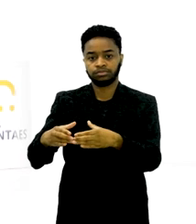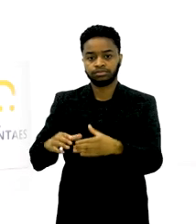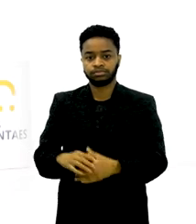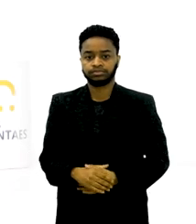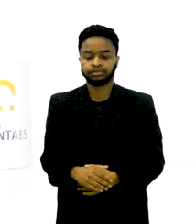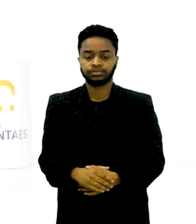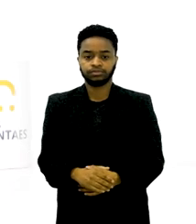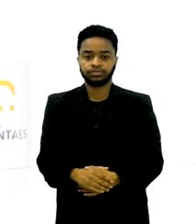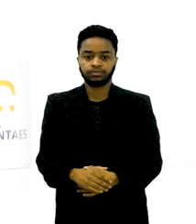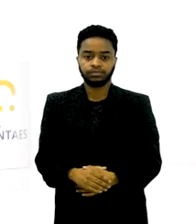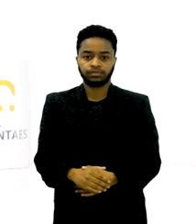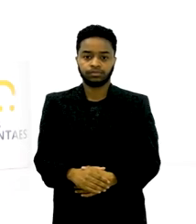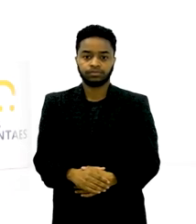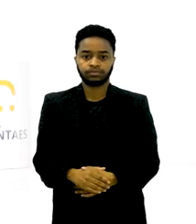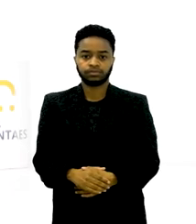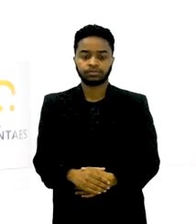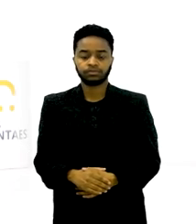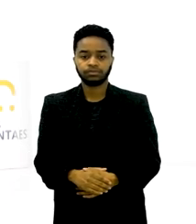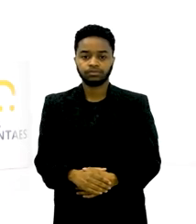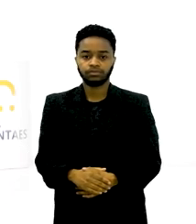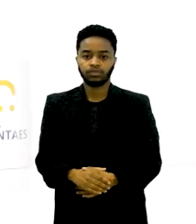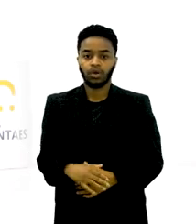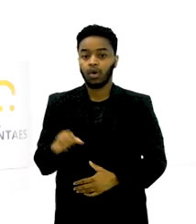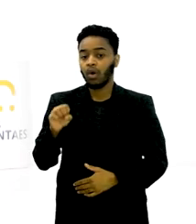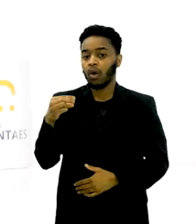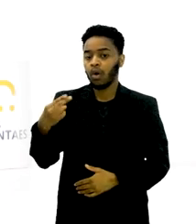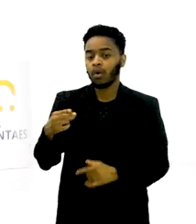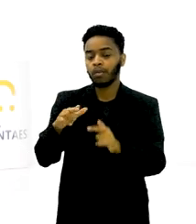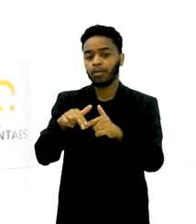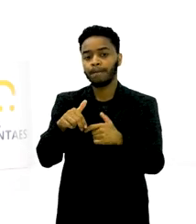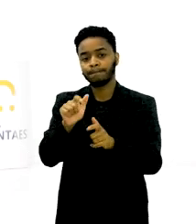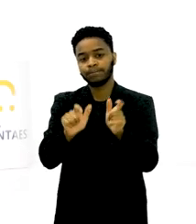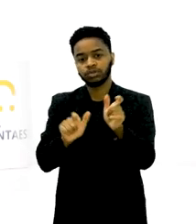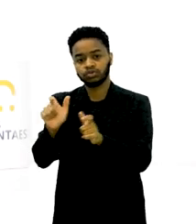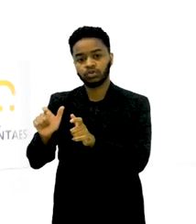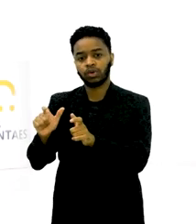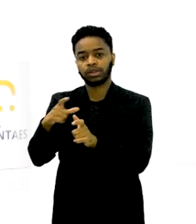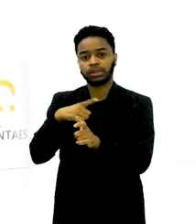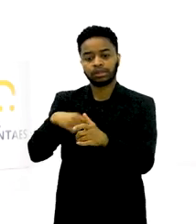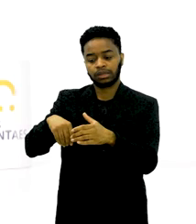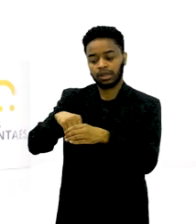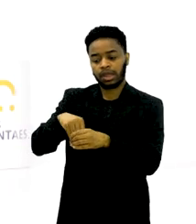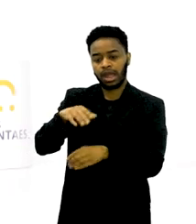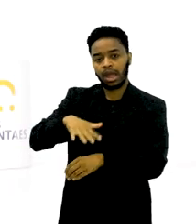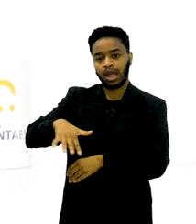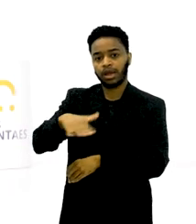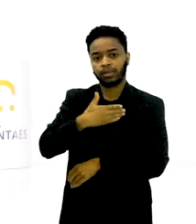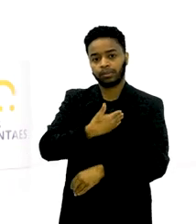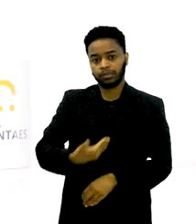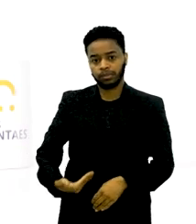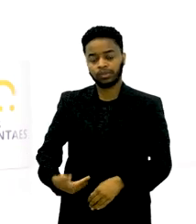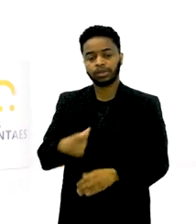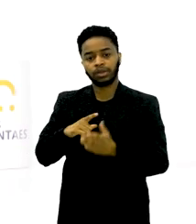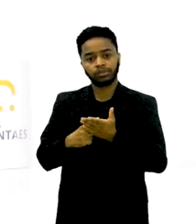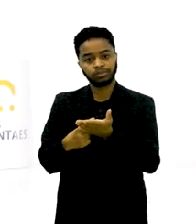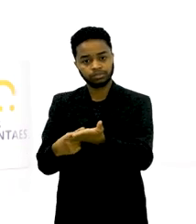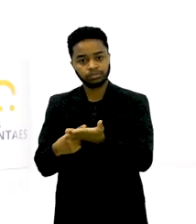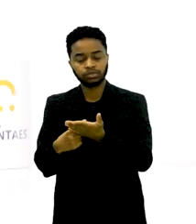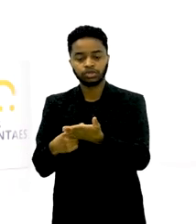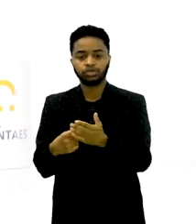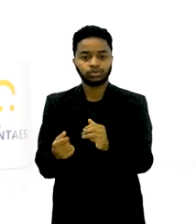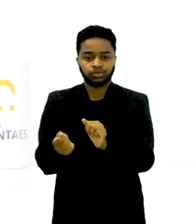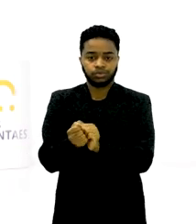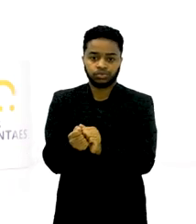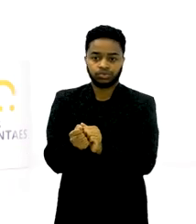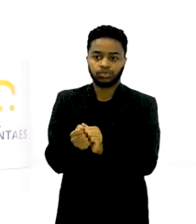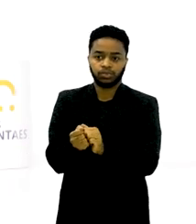né Eh por algum eh algumas pessoas que estão dentro do poder público com comprometimento como Benedito